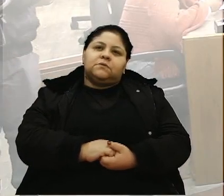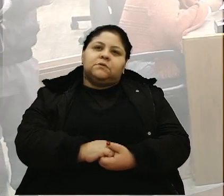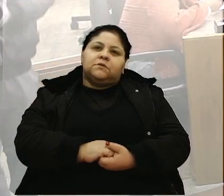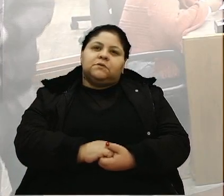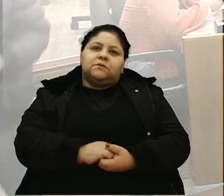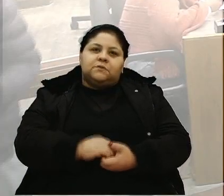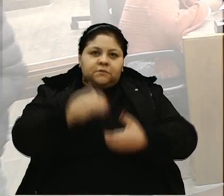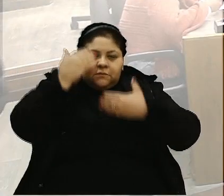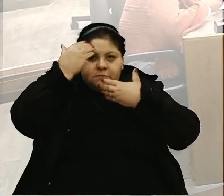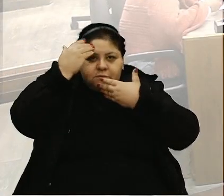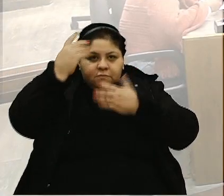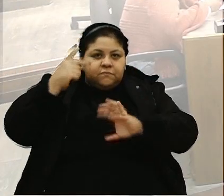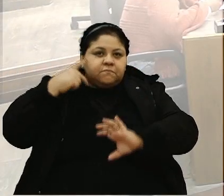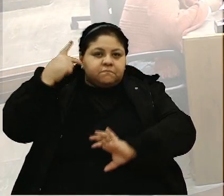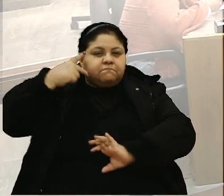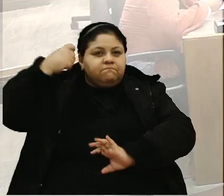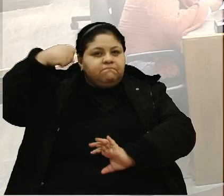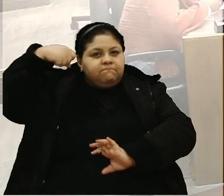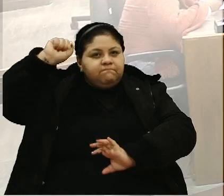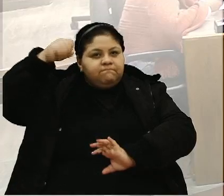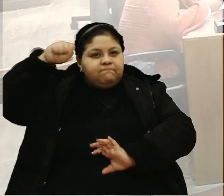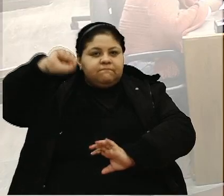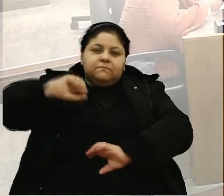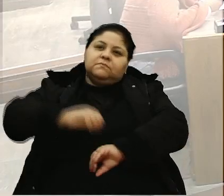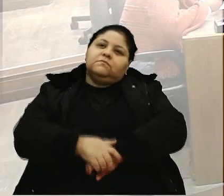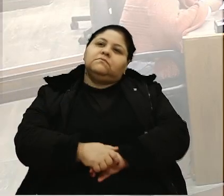Muito obrigada, vereador Xuxa.